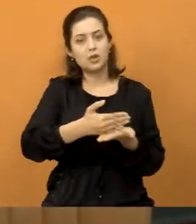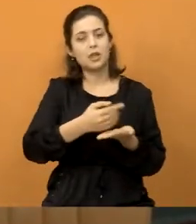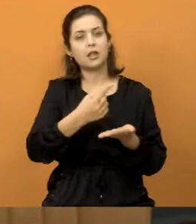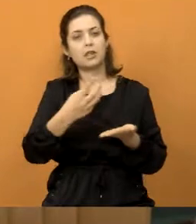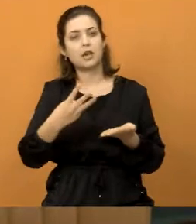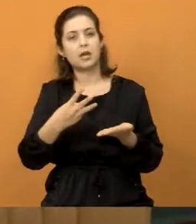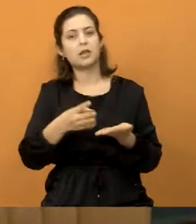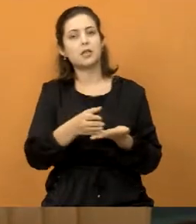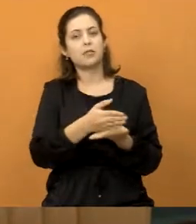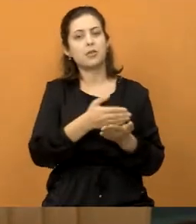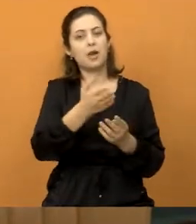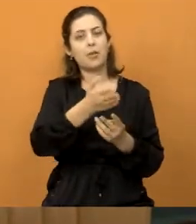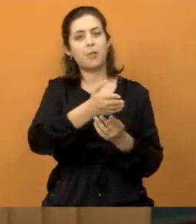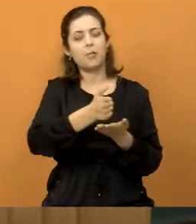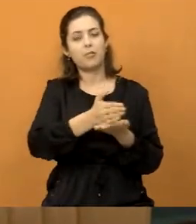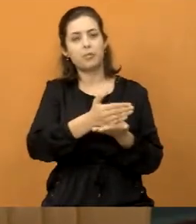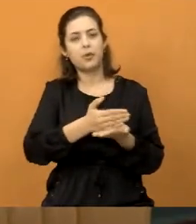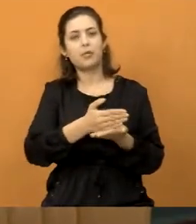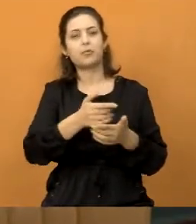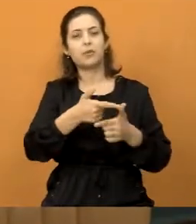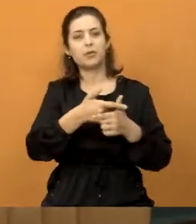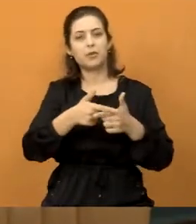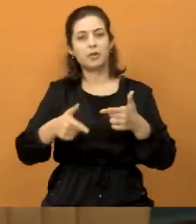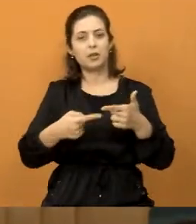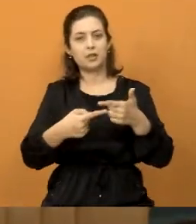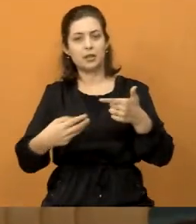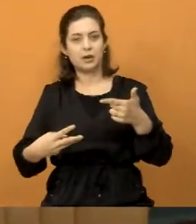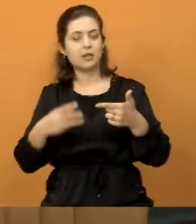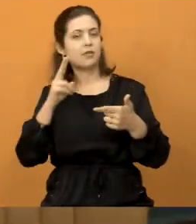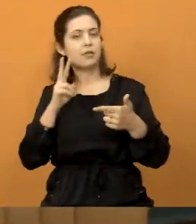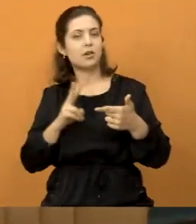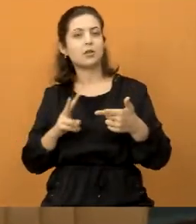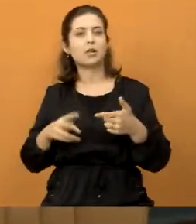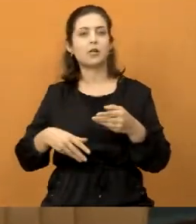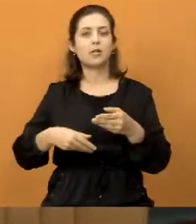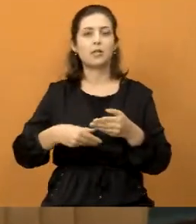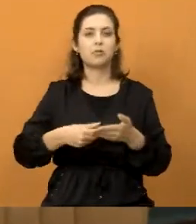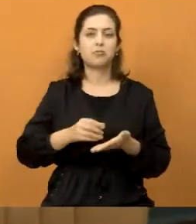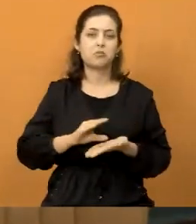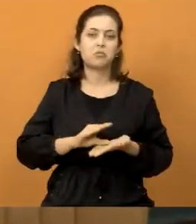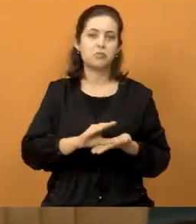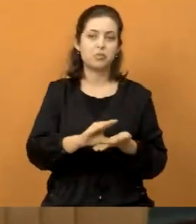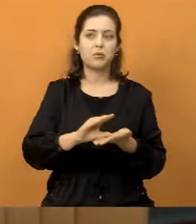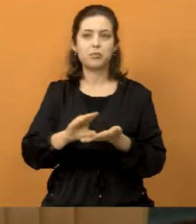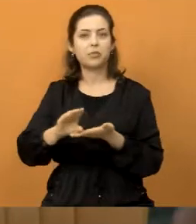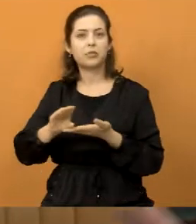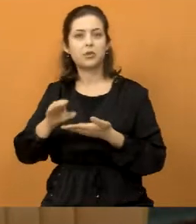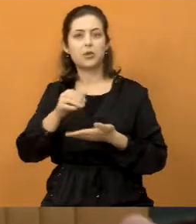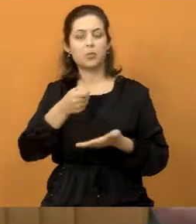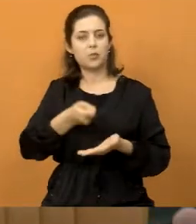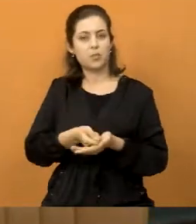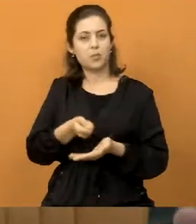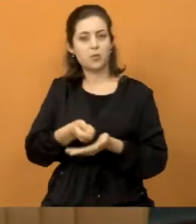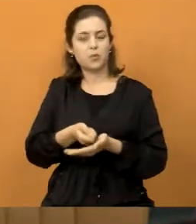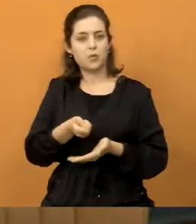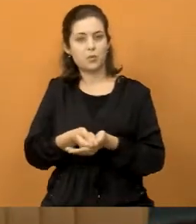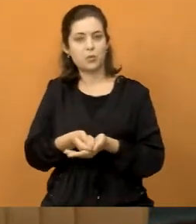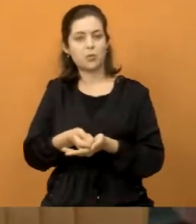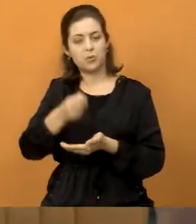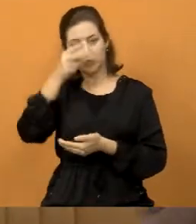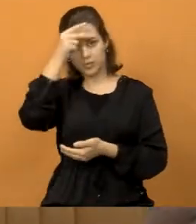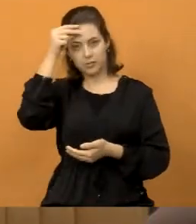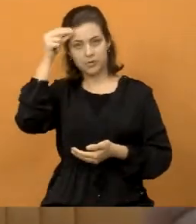fazer essas emendas que a gente está em título aqui de emendas em positivo ou seja eu caráter obrigatório do